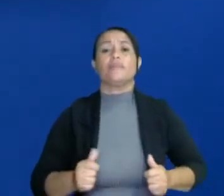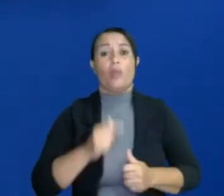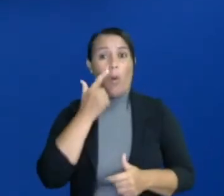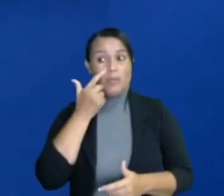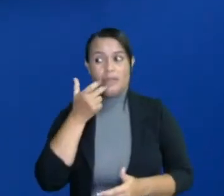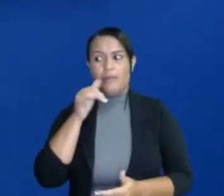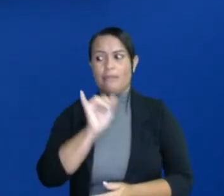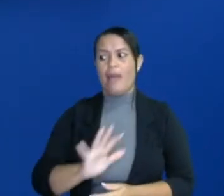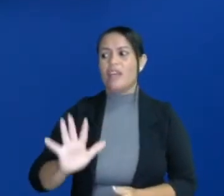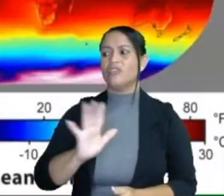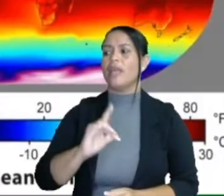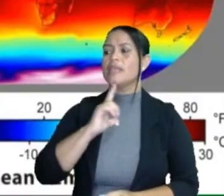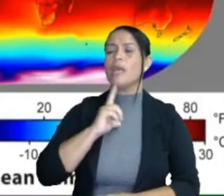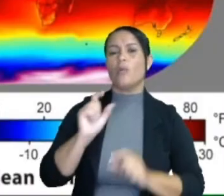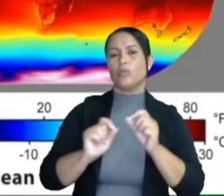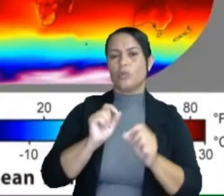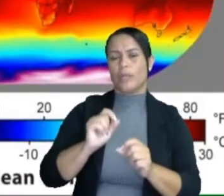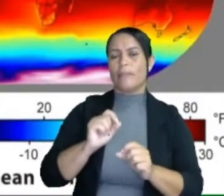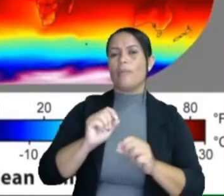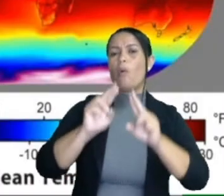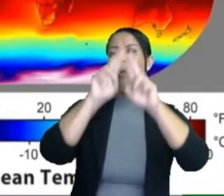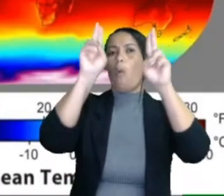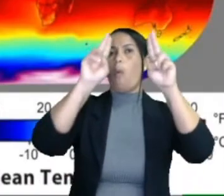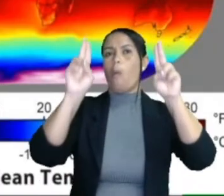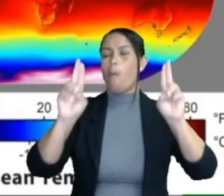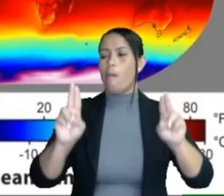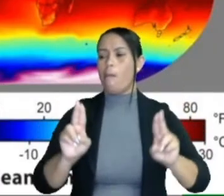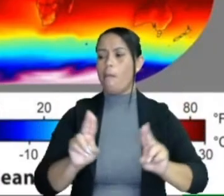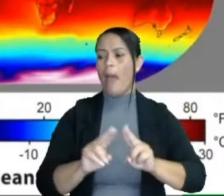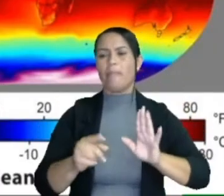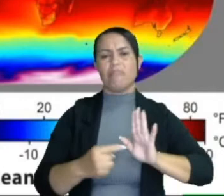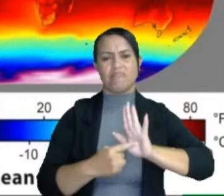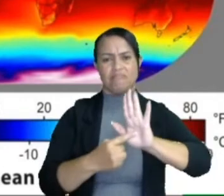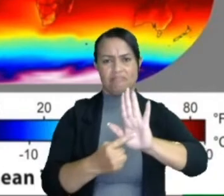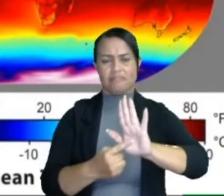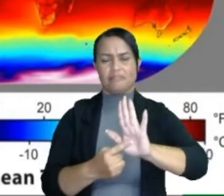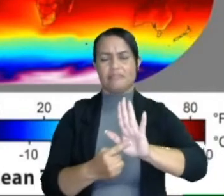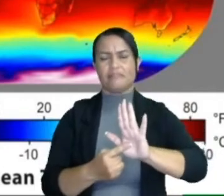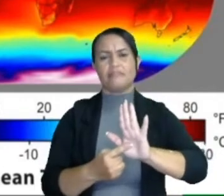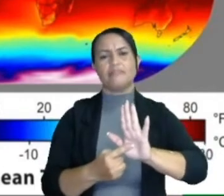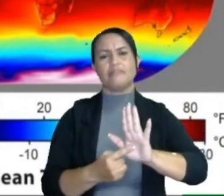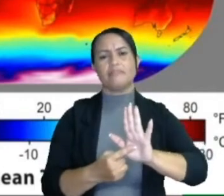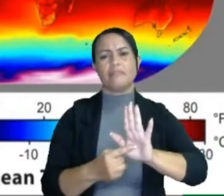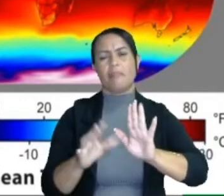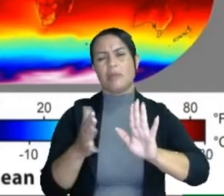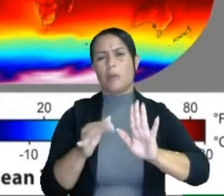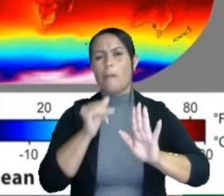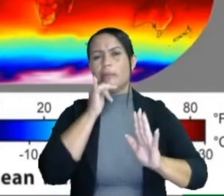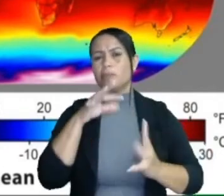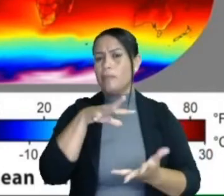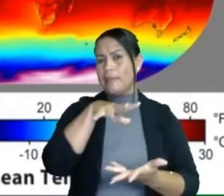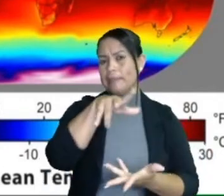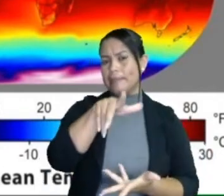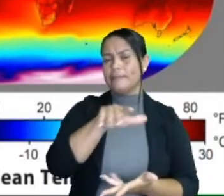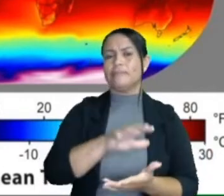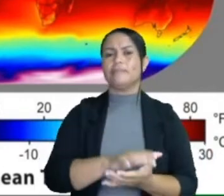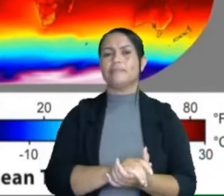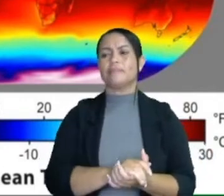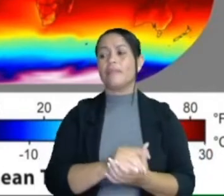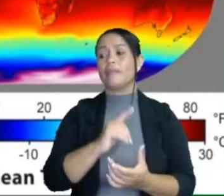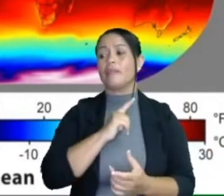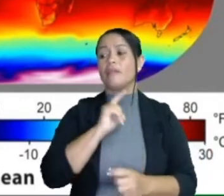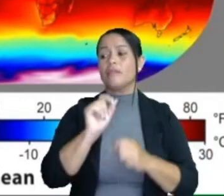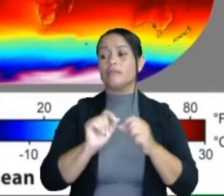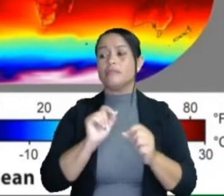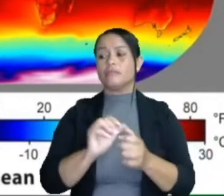essa imagem. A gente aqui tem um mapa, né, uma imagem que basicamente corresponde ao planisfério terrestre, né, o nosso planeta. E aí